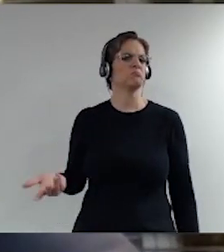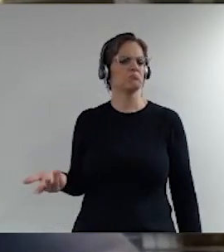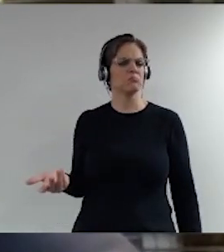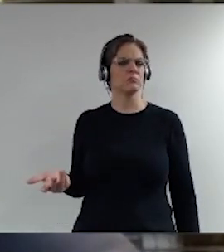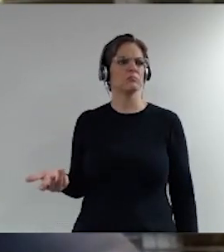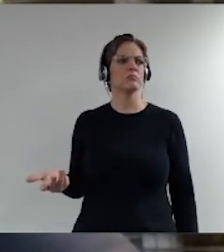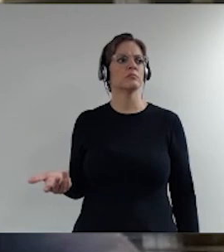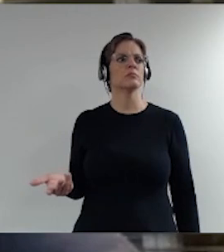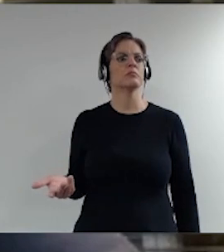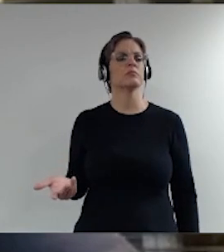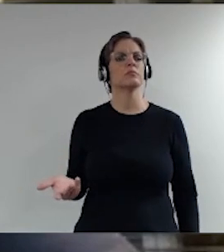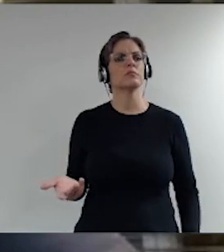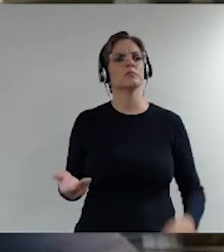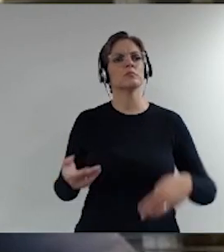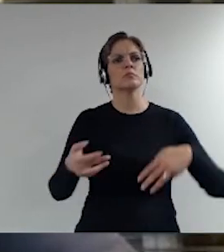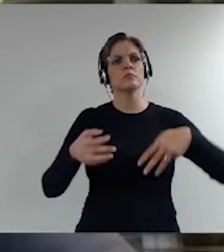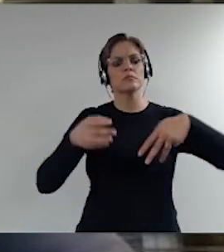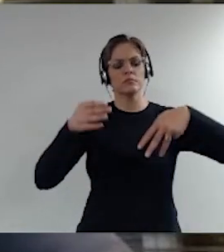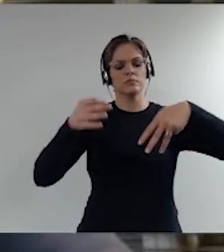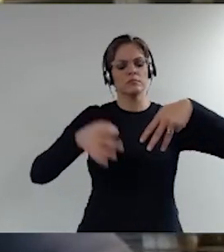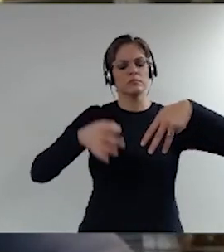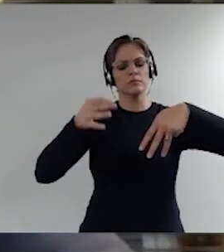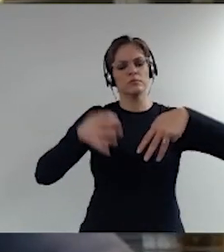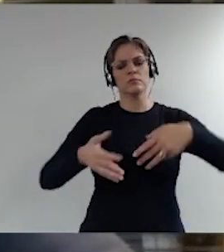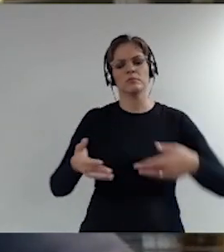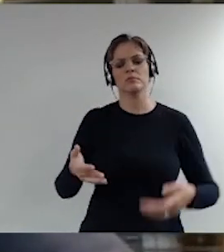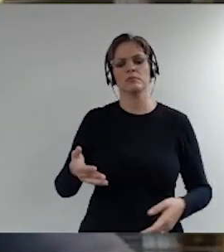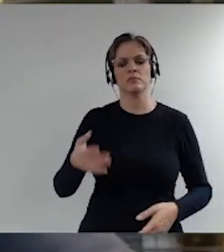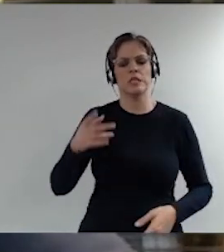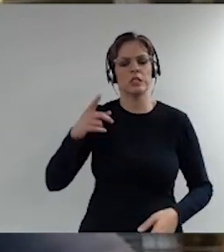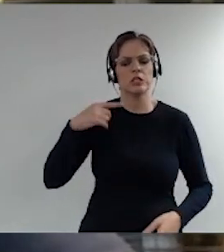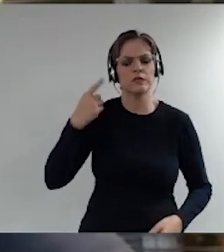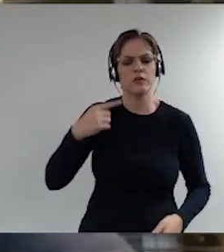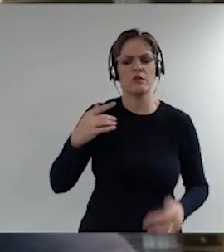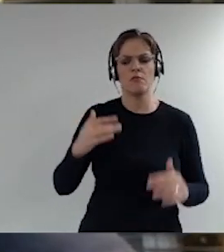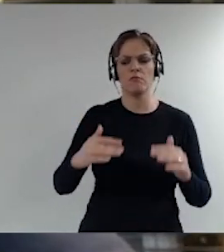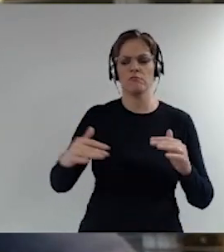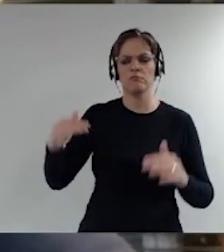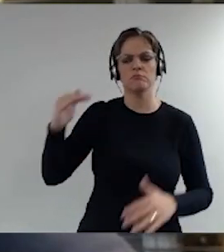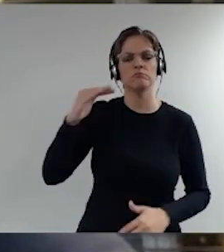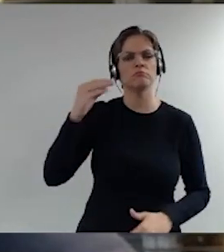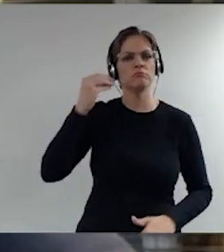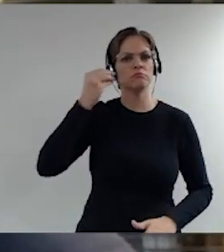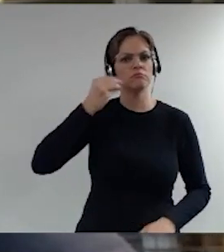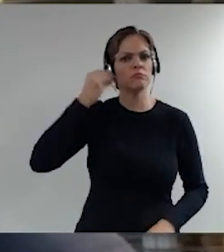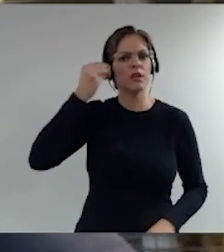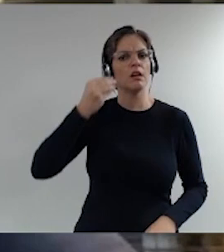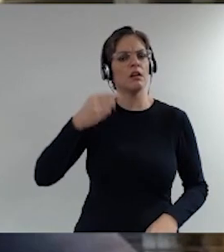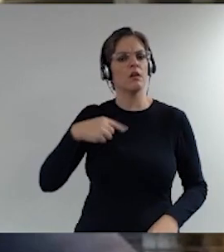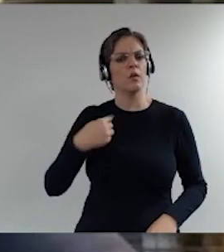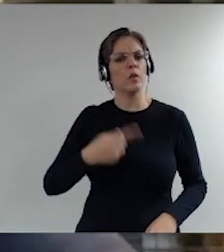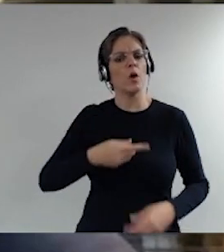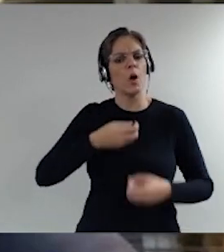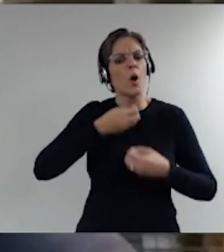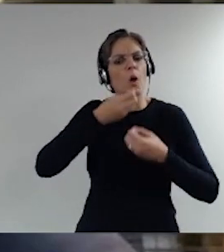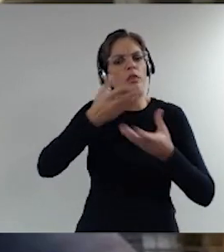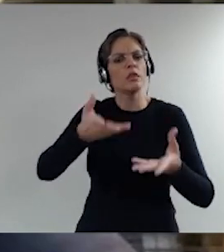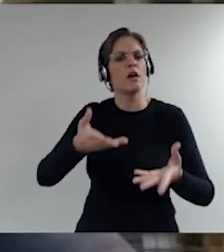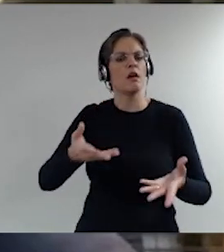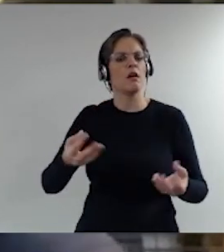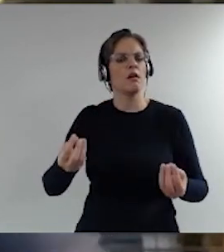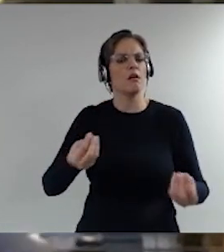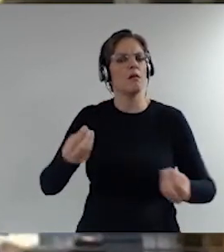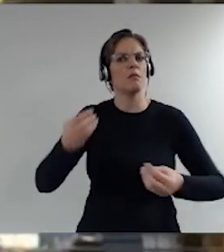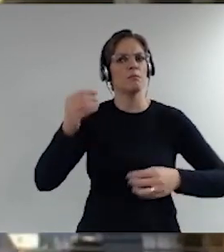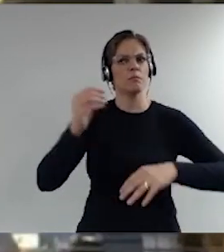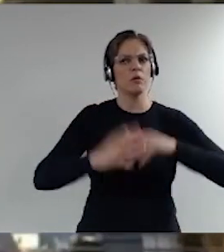qualificadíssimos, para que a gente fale sobre a nossa profissão. E digo isso com muito orgulho